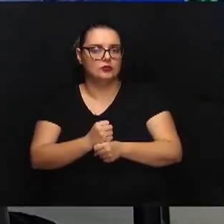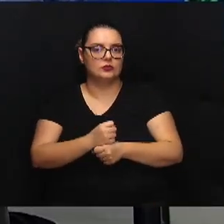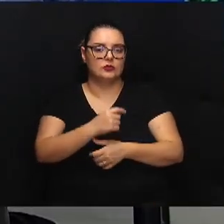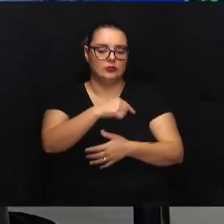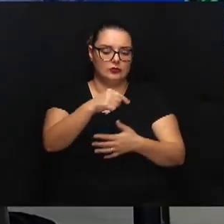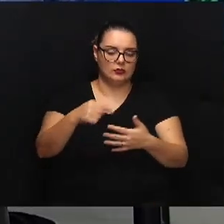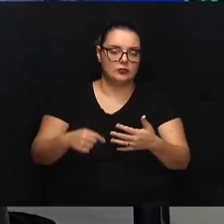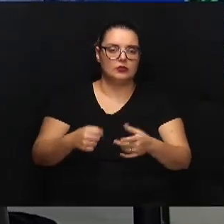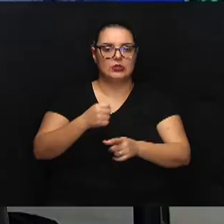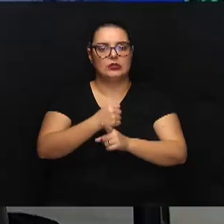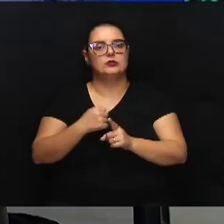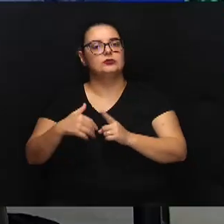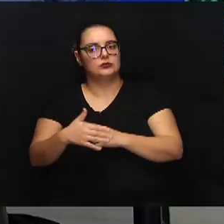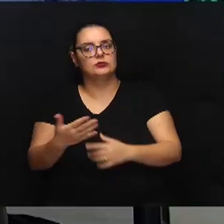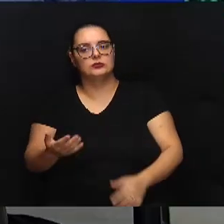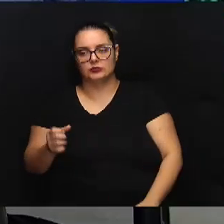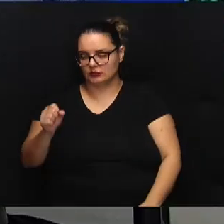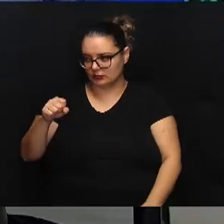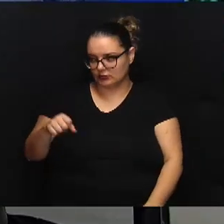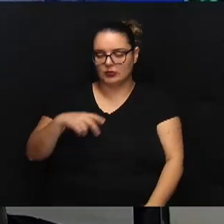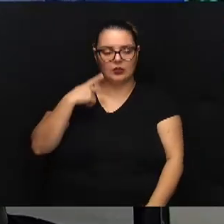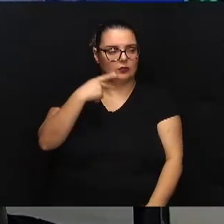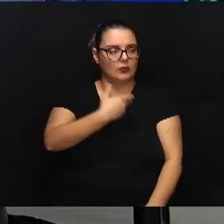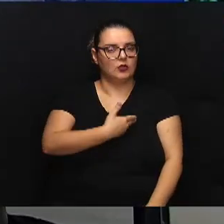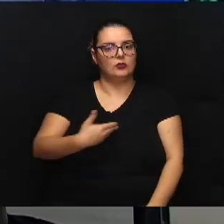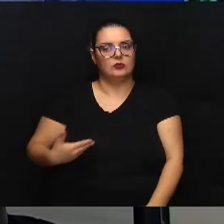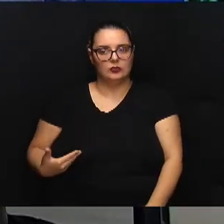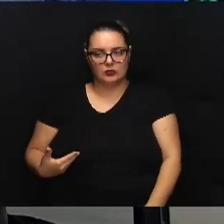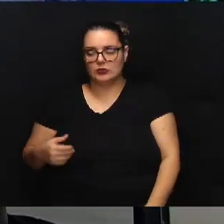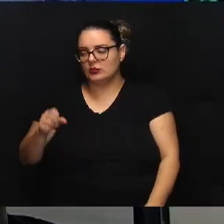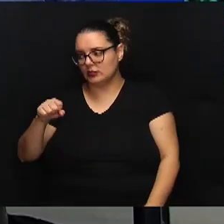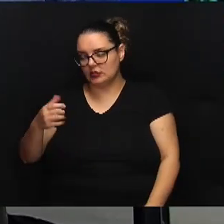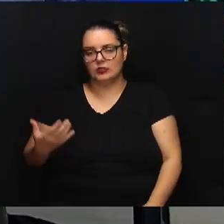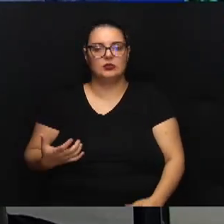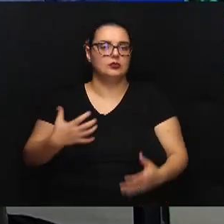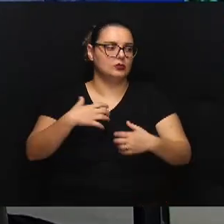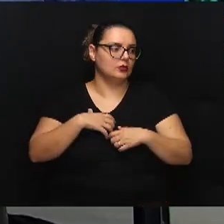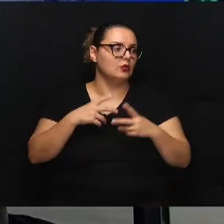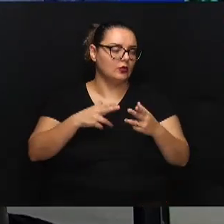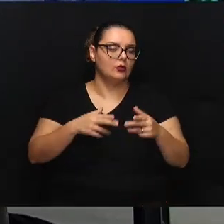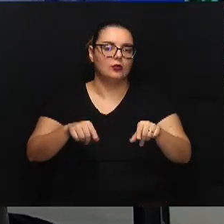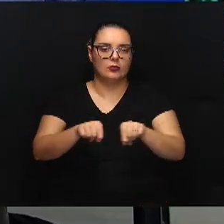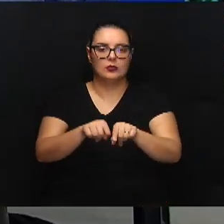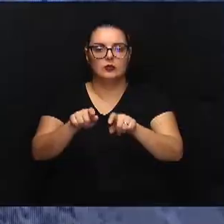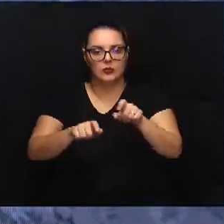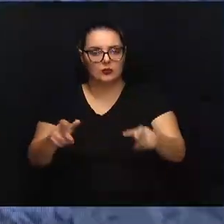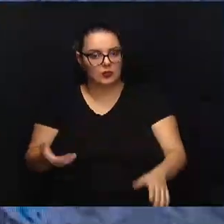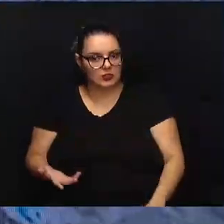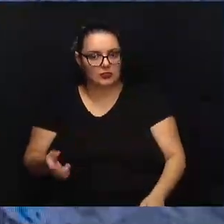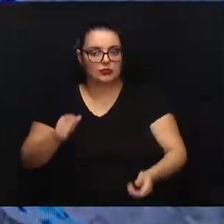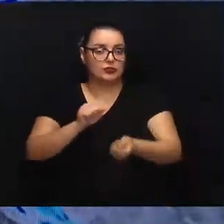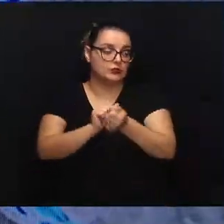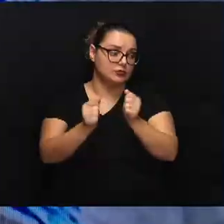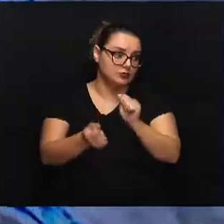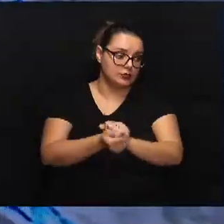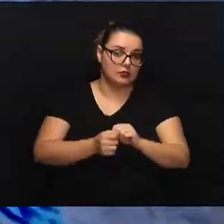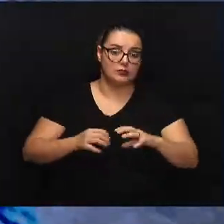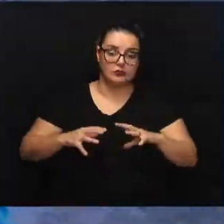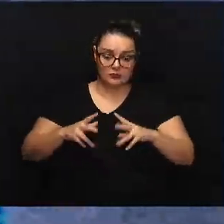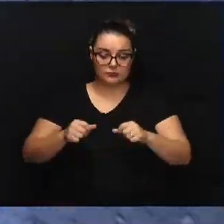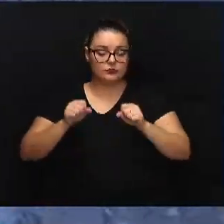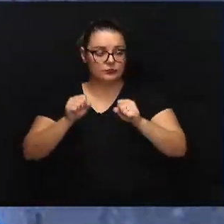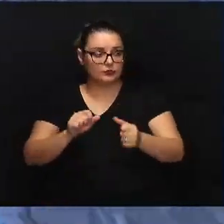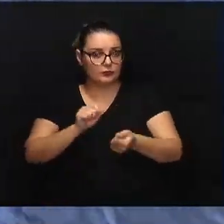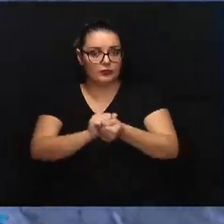questões sociais, né? Nas políticas públicas e na forma com que as pessoas também estão se adaptando a tudo isso e podem